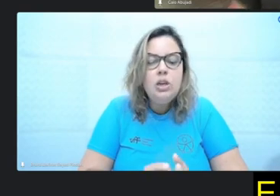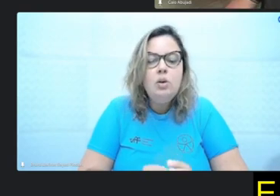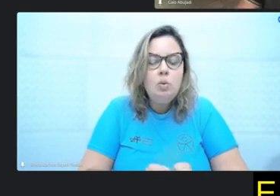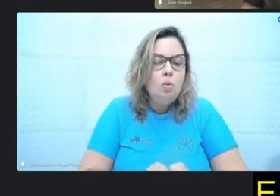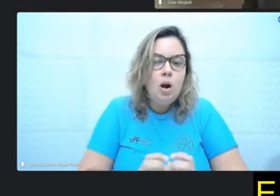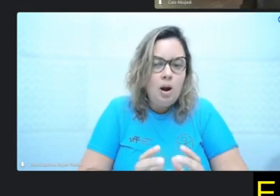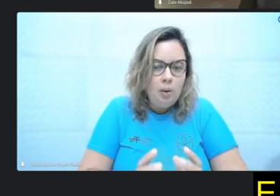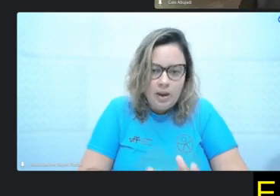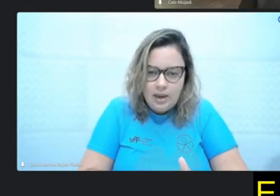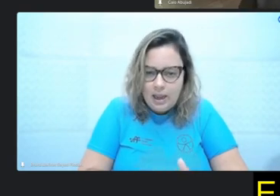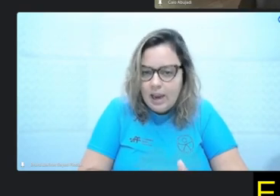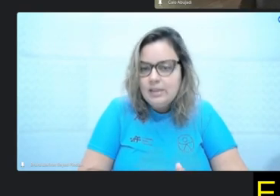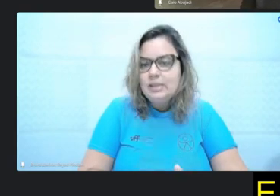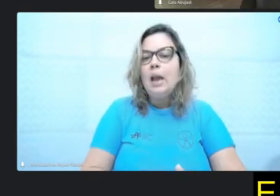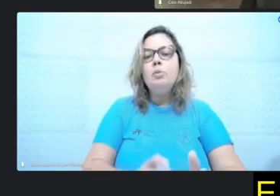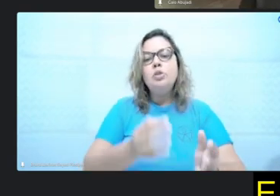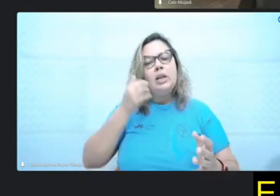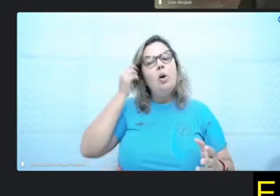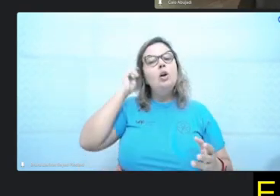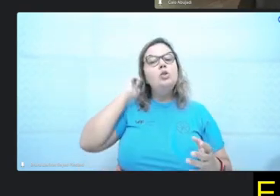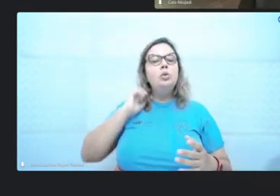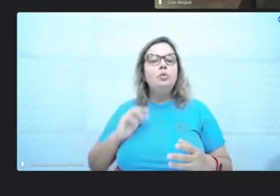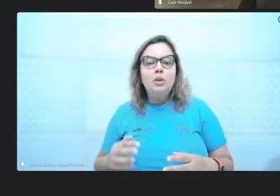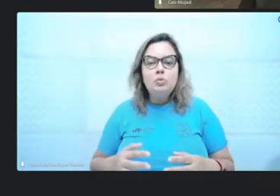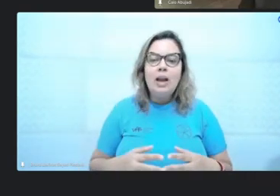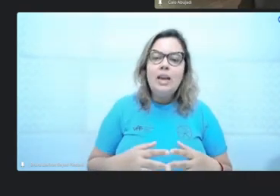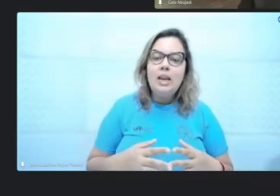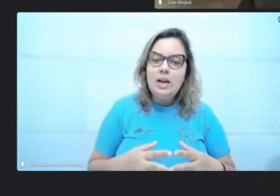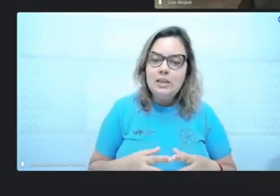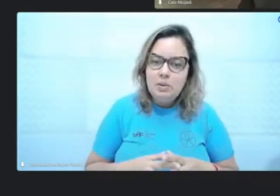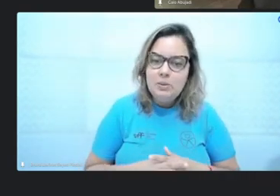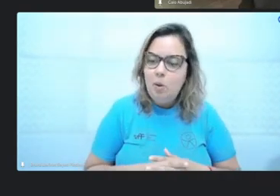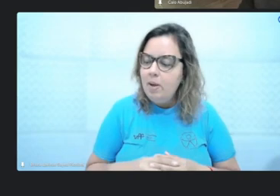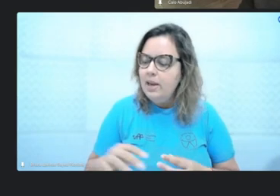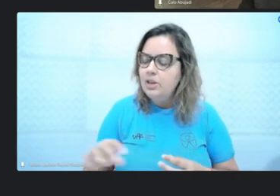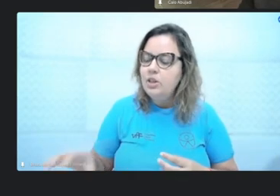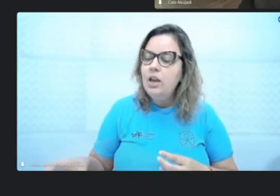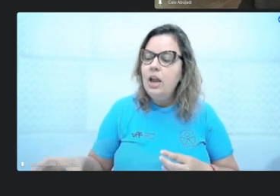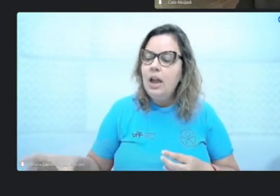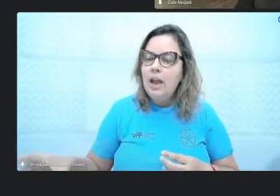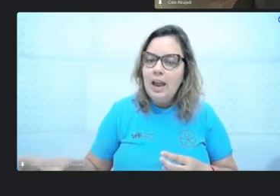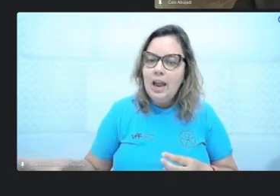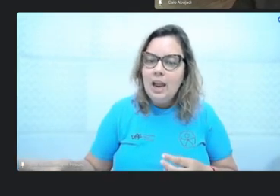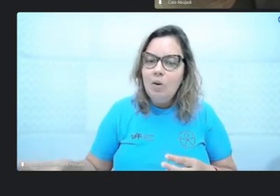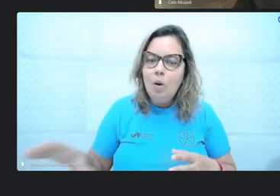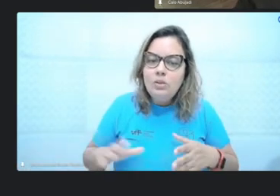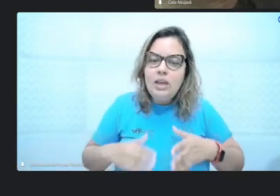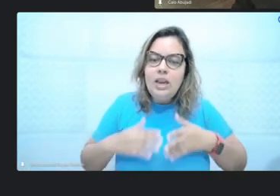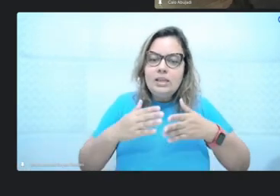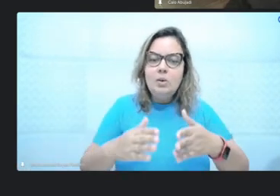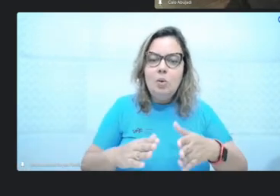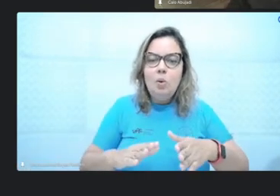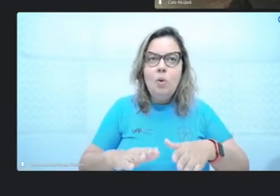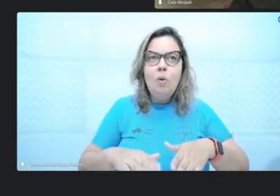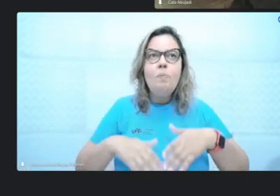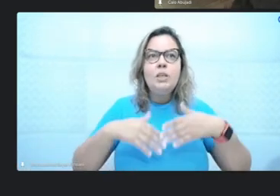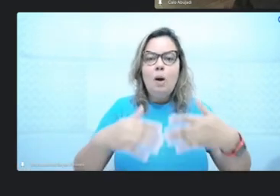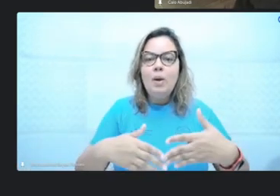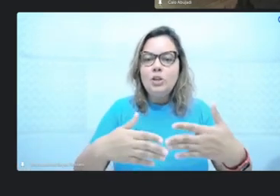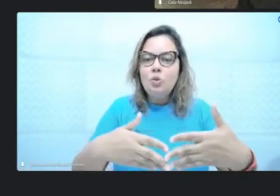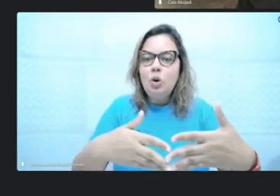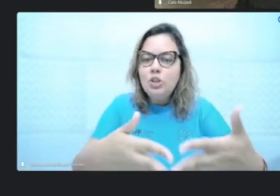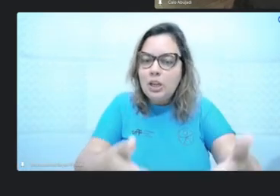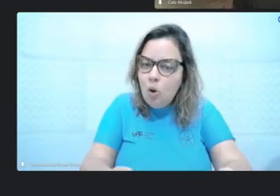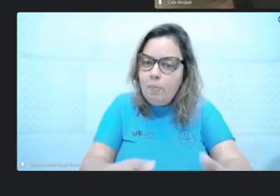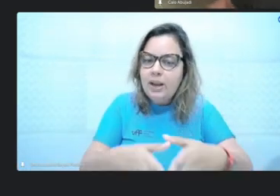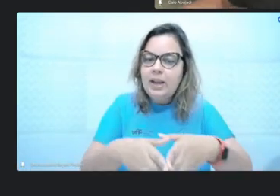hoje, alguém, né, que recebe um diagnóstico, eu estou falando de uma criança, principalmente, qual seria, assim, o principal